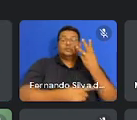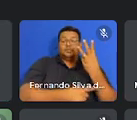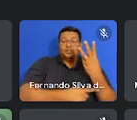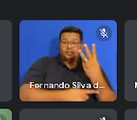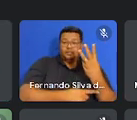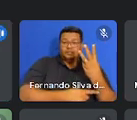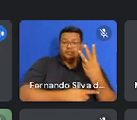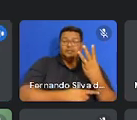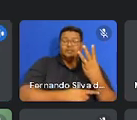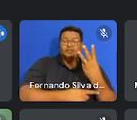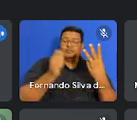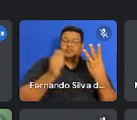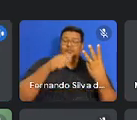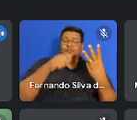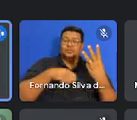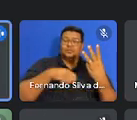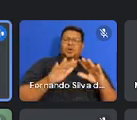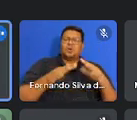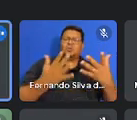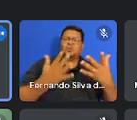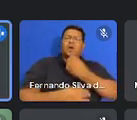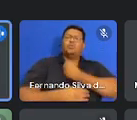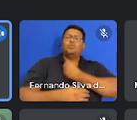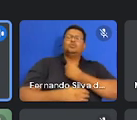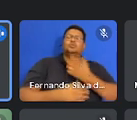Três possibilidades, mas quais são os números?